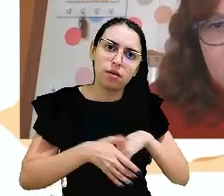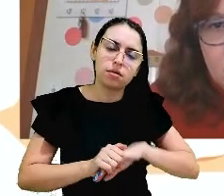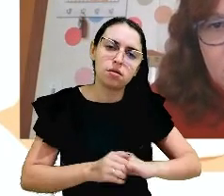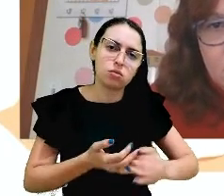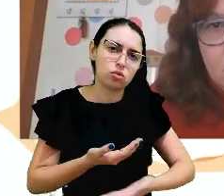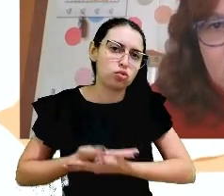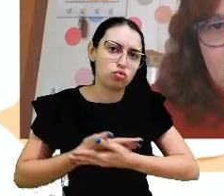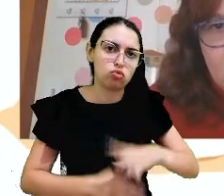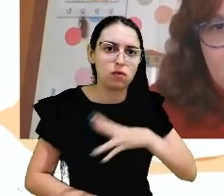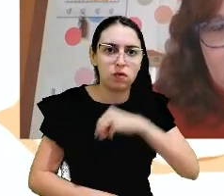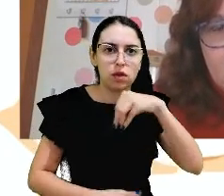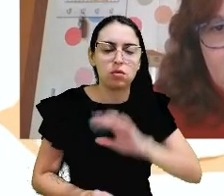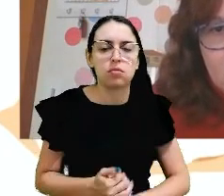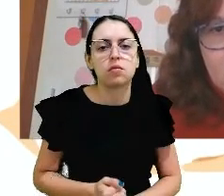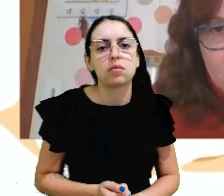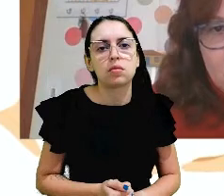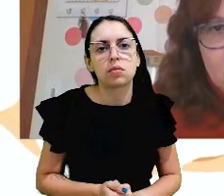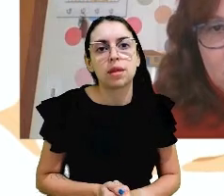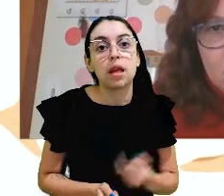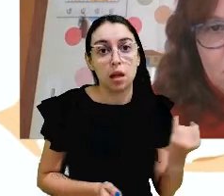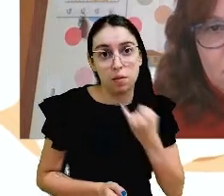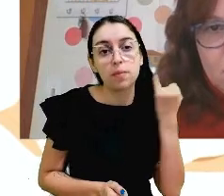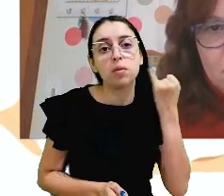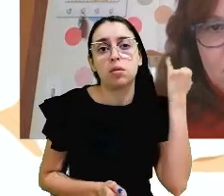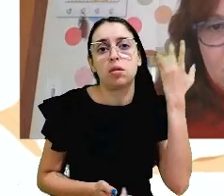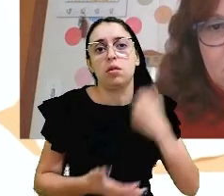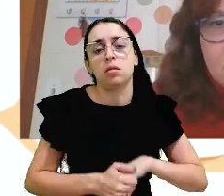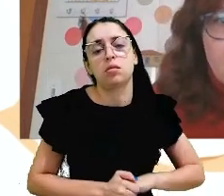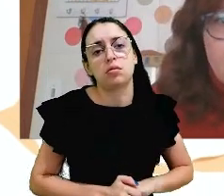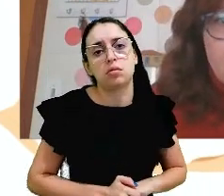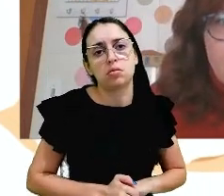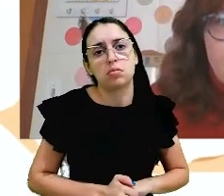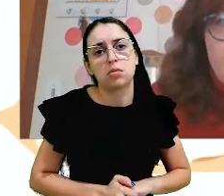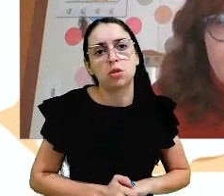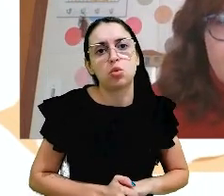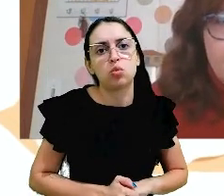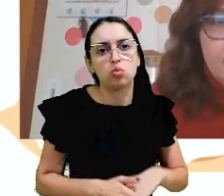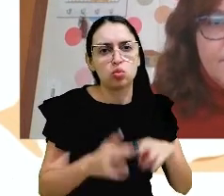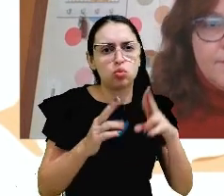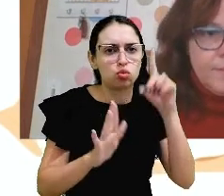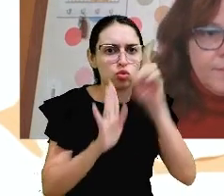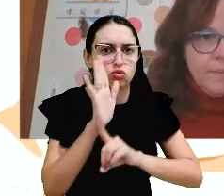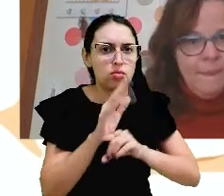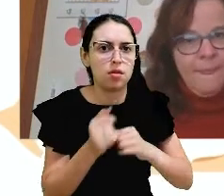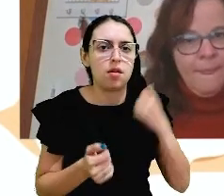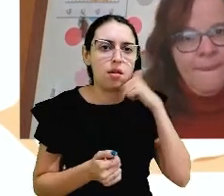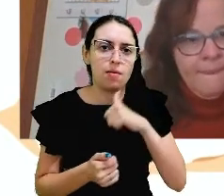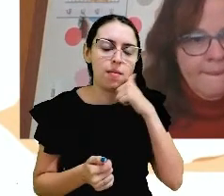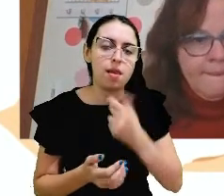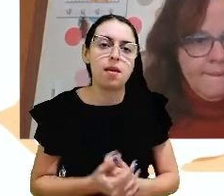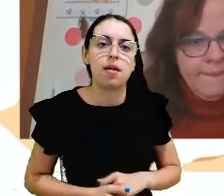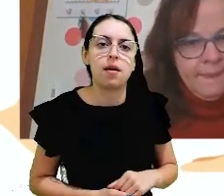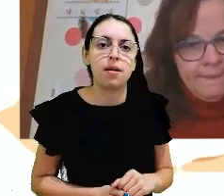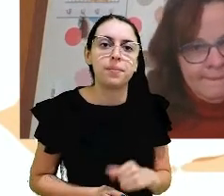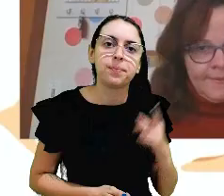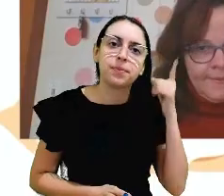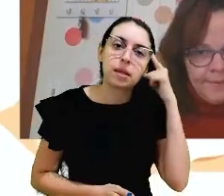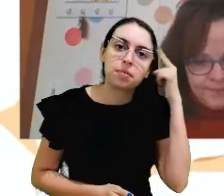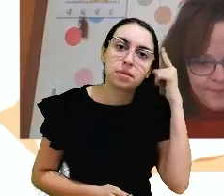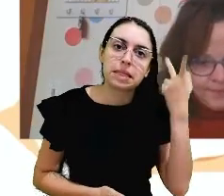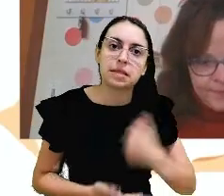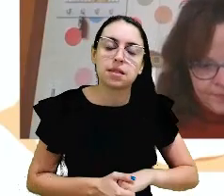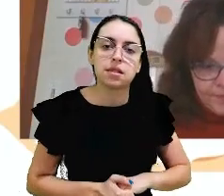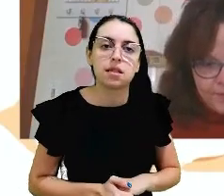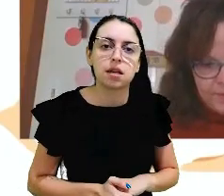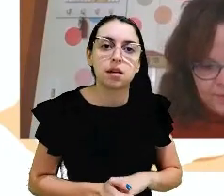essa é uma questão importante com relação à autonomia da mulher. E é importante a gente pensar que